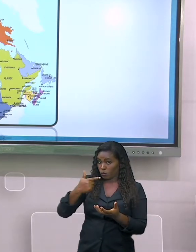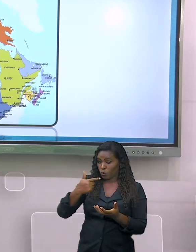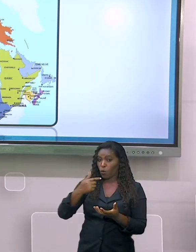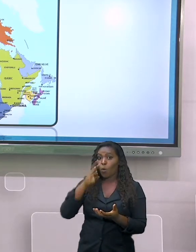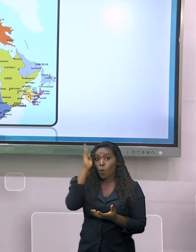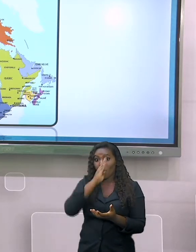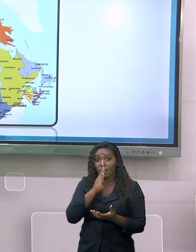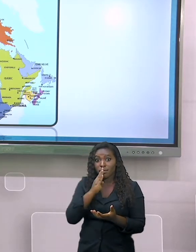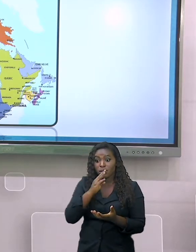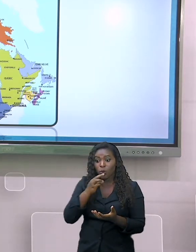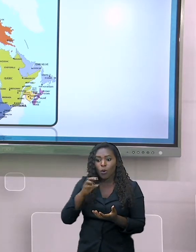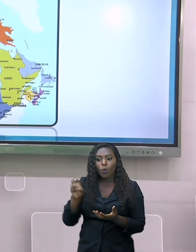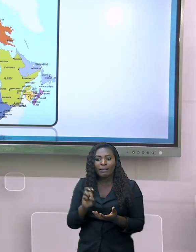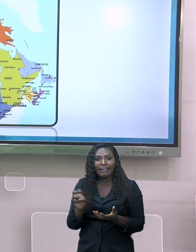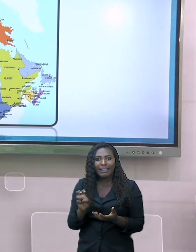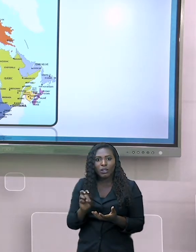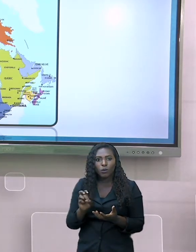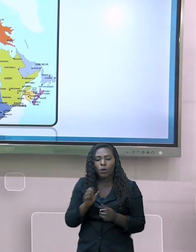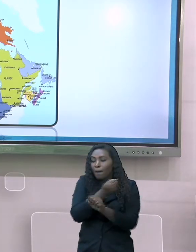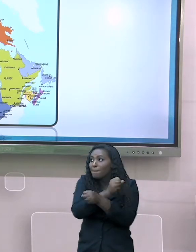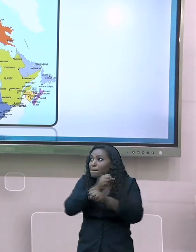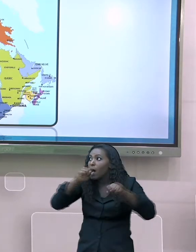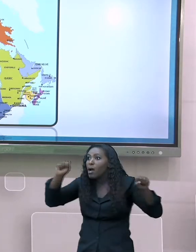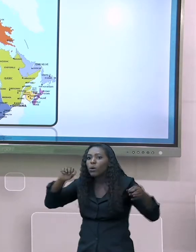tá? O Brasil tem uma população de